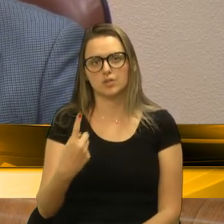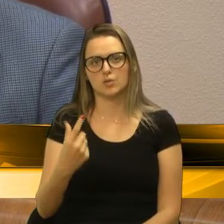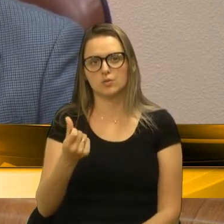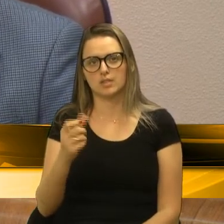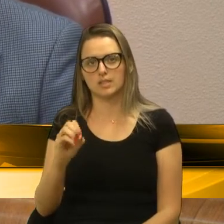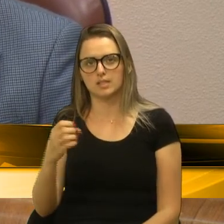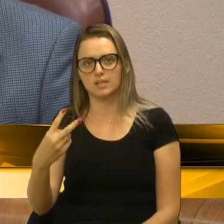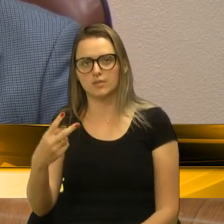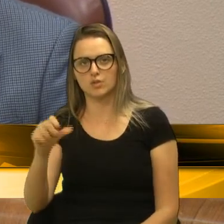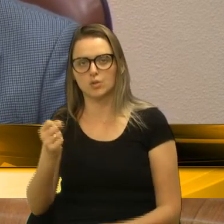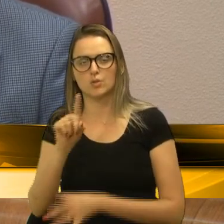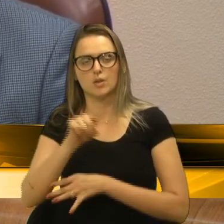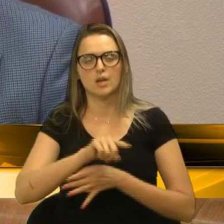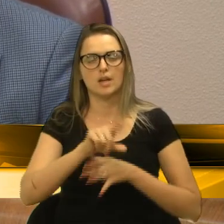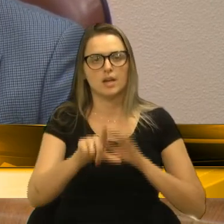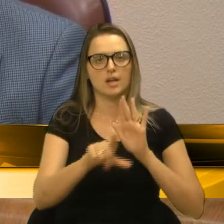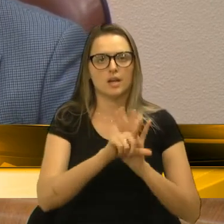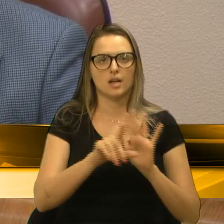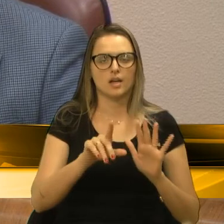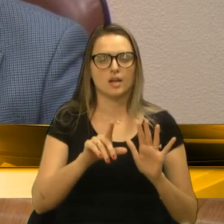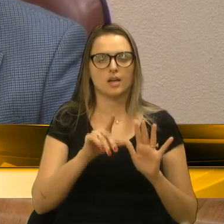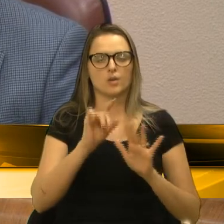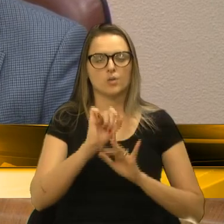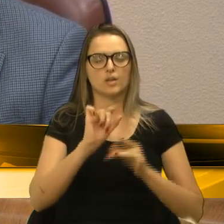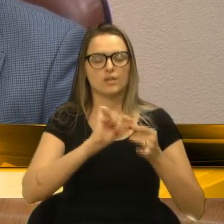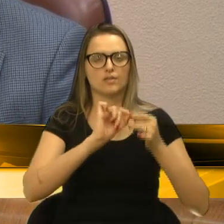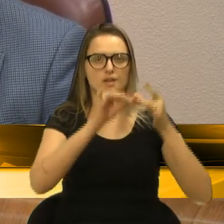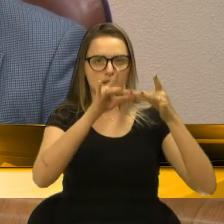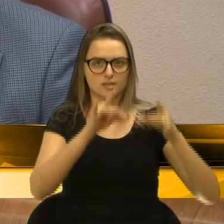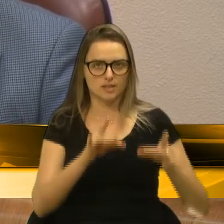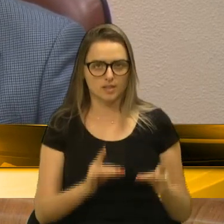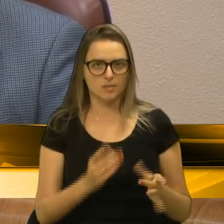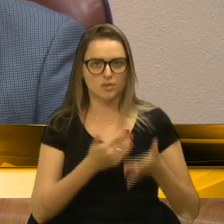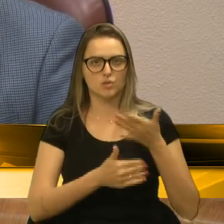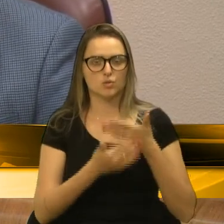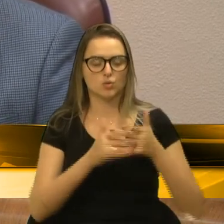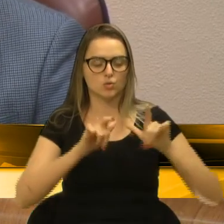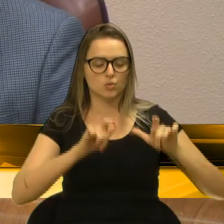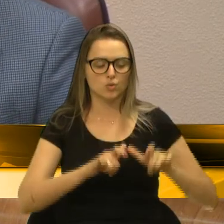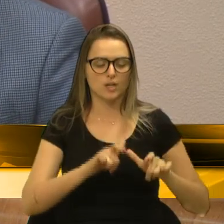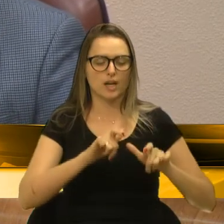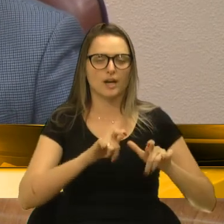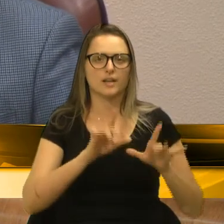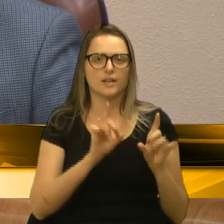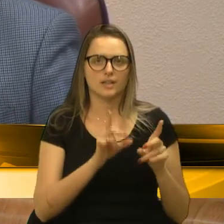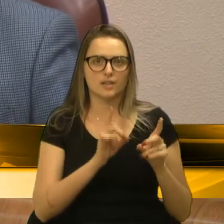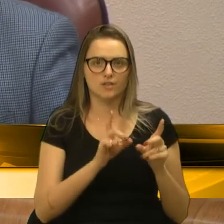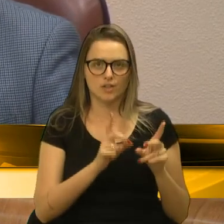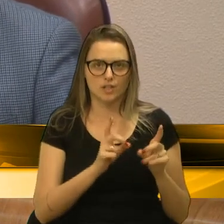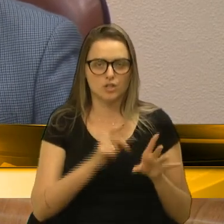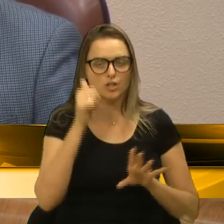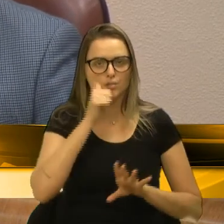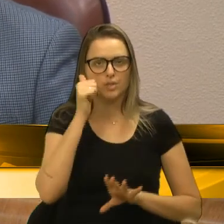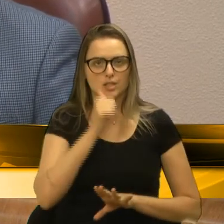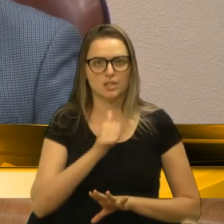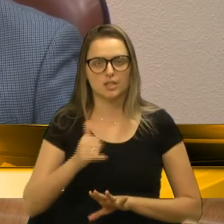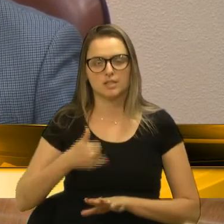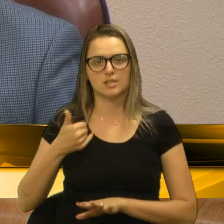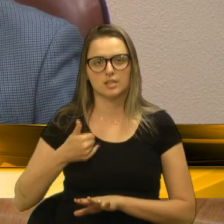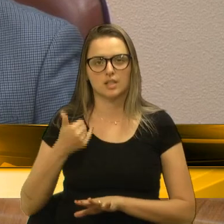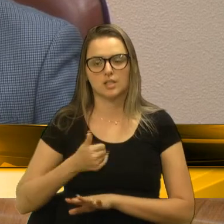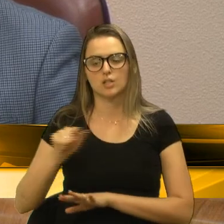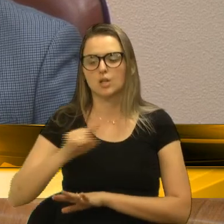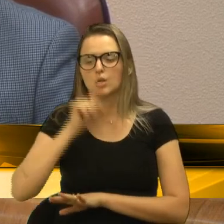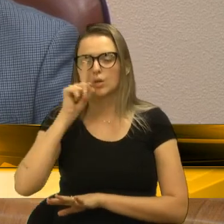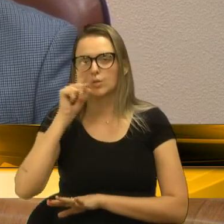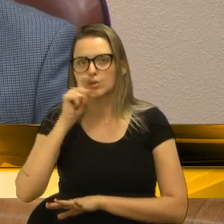3221-6028, ao qual se trata do delegado de polícia que desbaratou os aliciadores e a rede de prostituição infantil em que estava envolvido o vereador Alceu Tomé. Os pais da menor aliciada da rede de